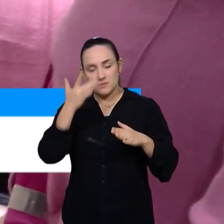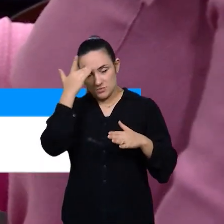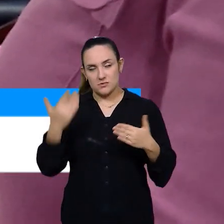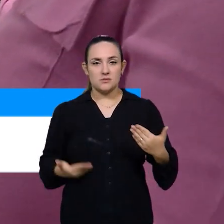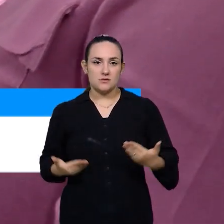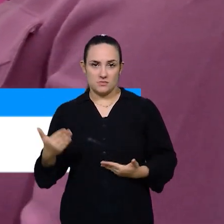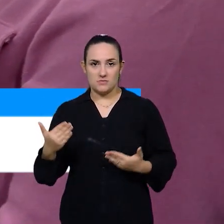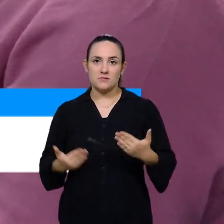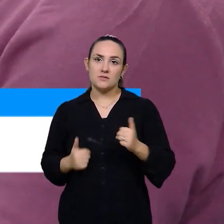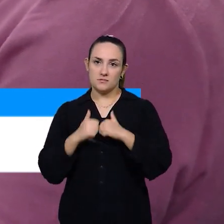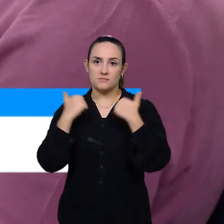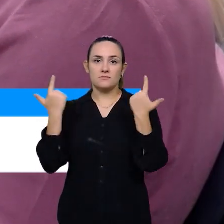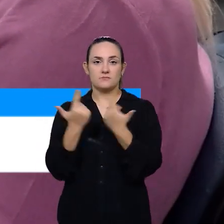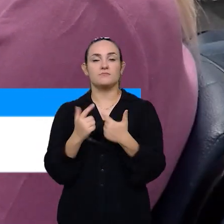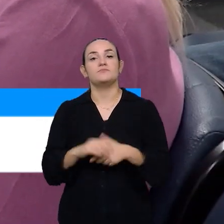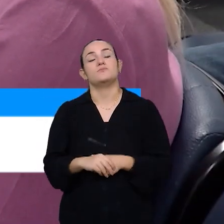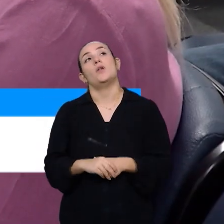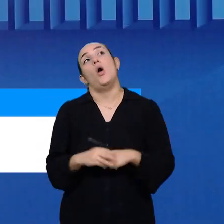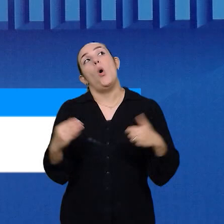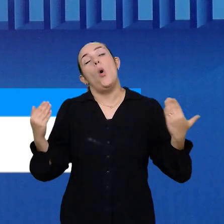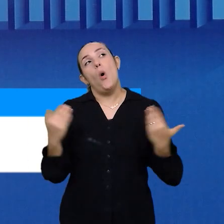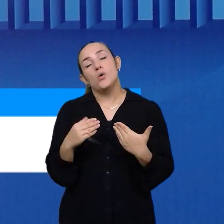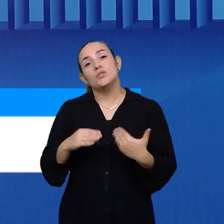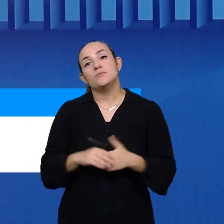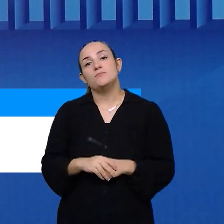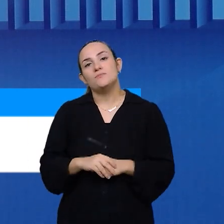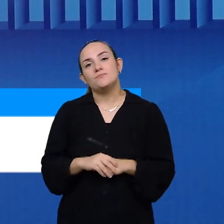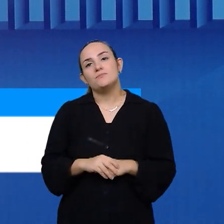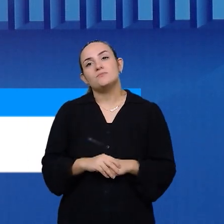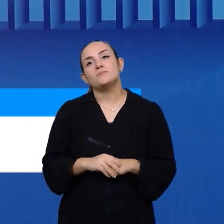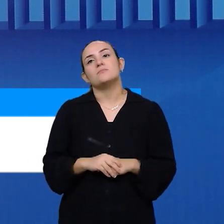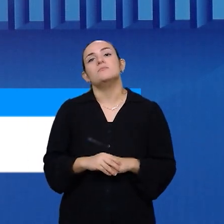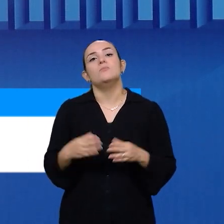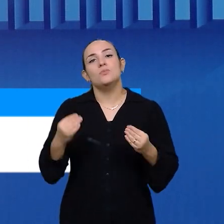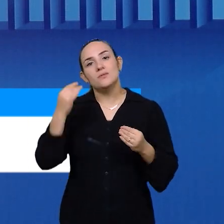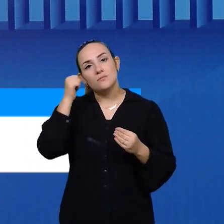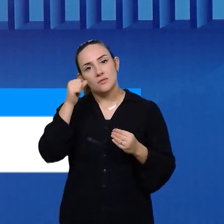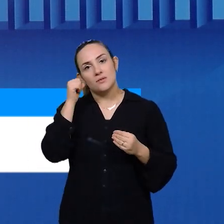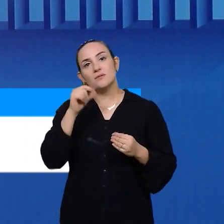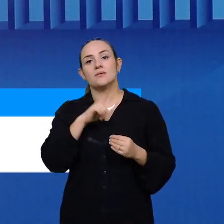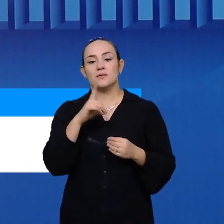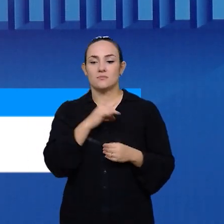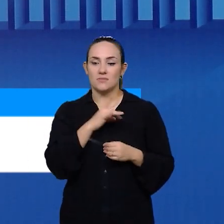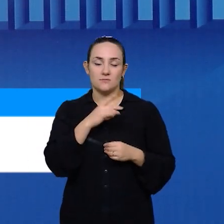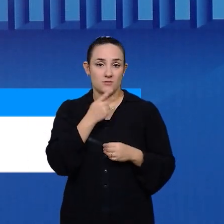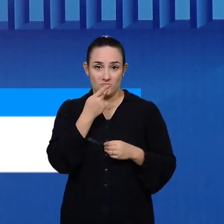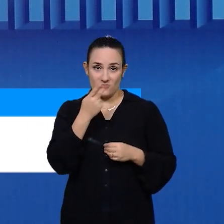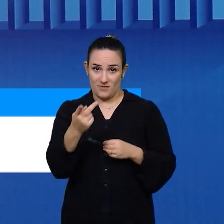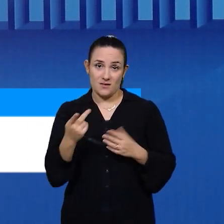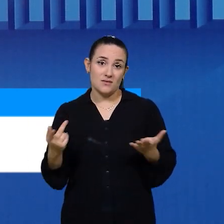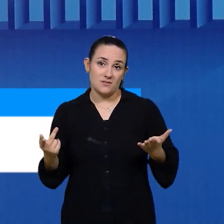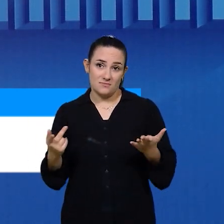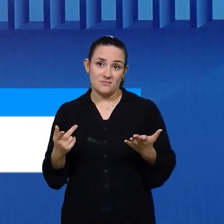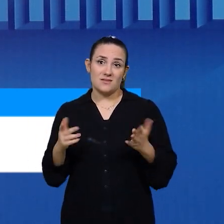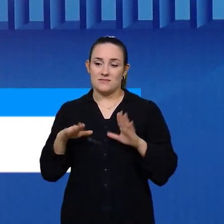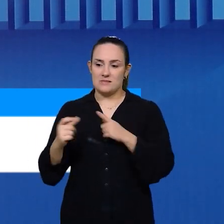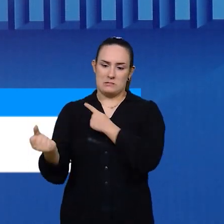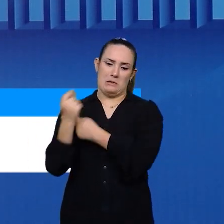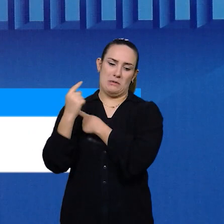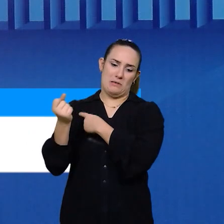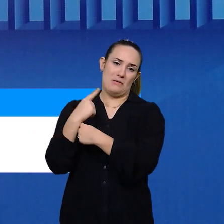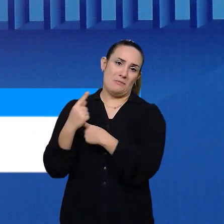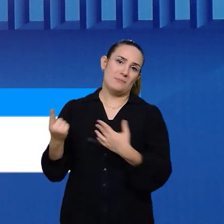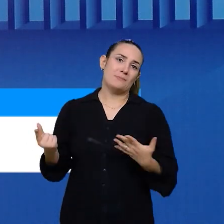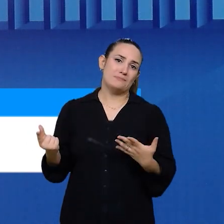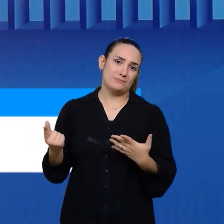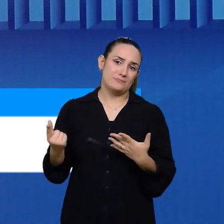elas servidoras da Casa Legislativa. Hoje em dia, muitas têm medo, né? Principalmente de falar e